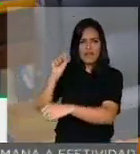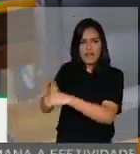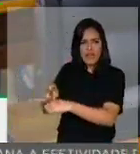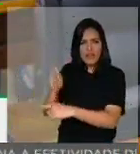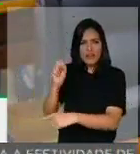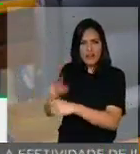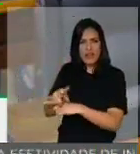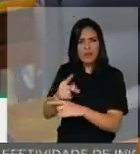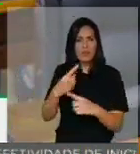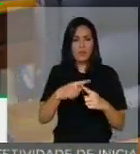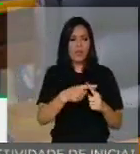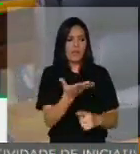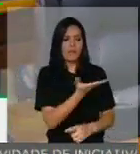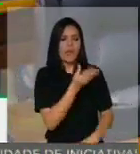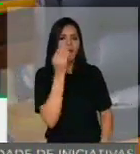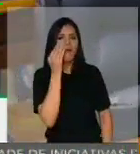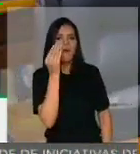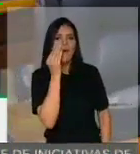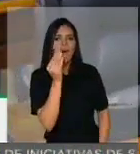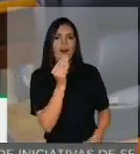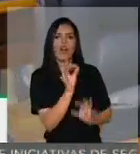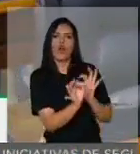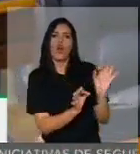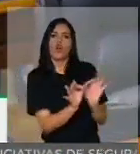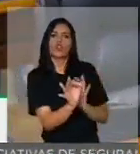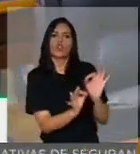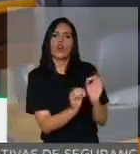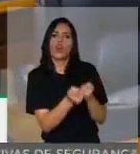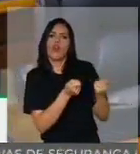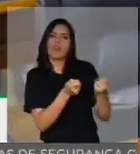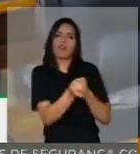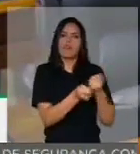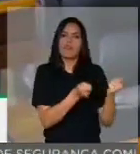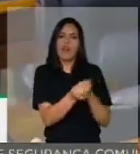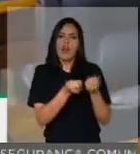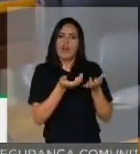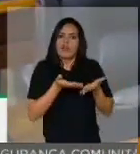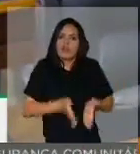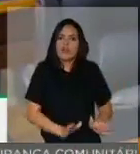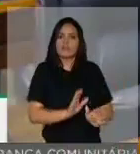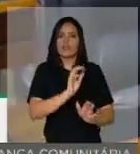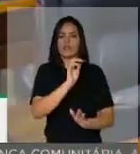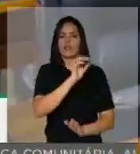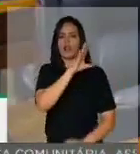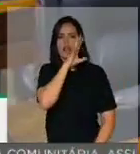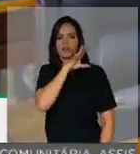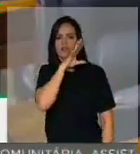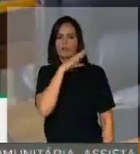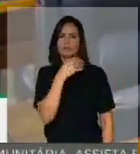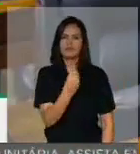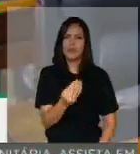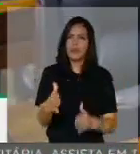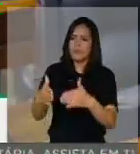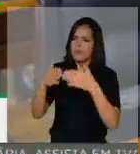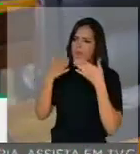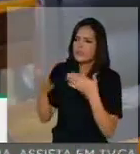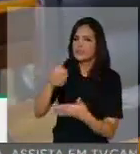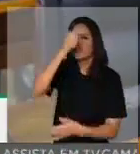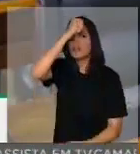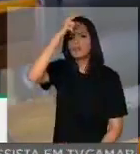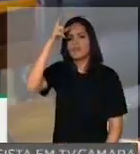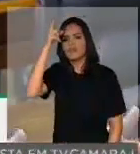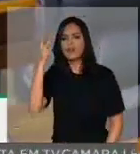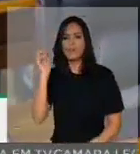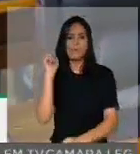controle animal no município, do município. Eu venho aqui pedir aos representantes do poder público, ao prefeito,